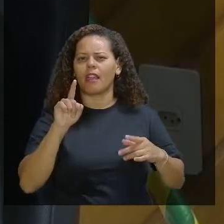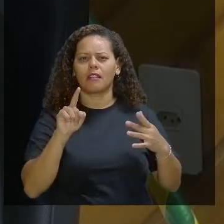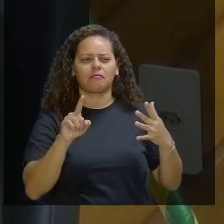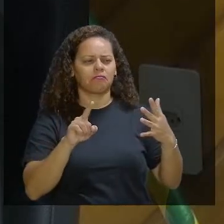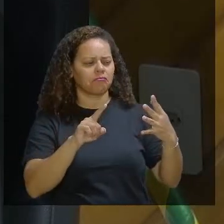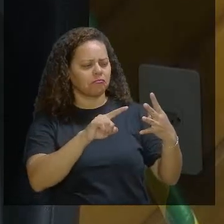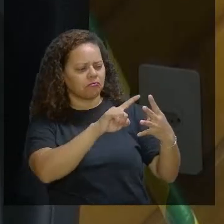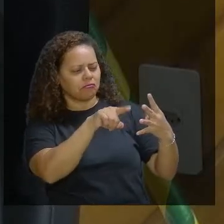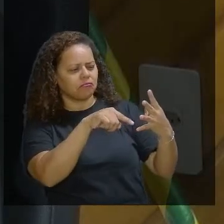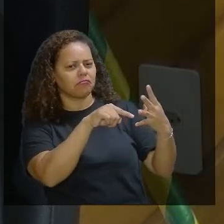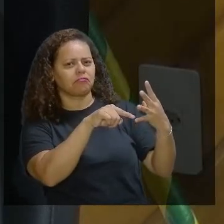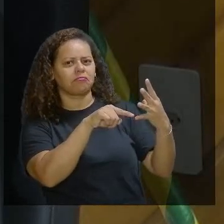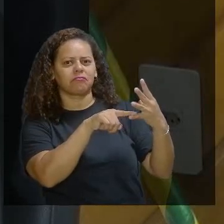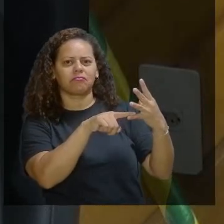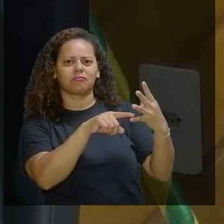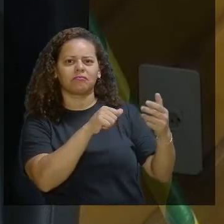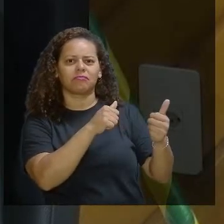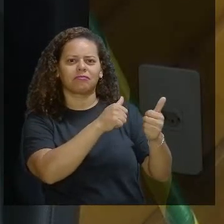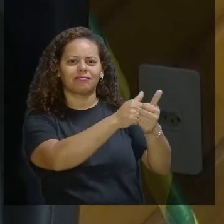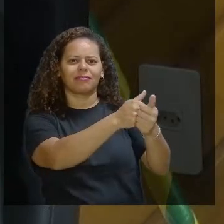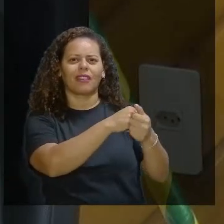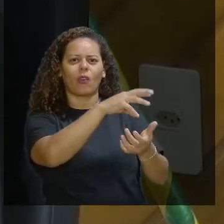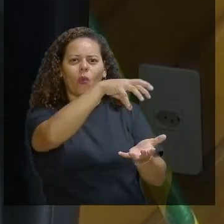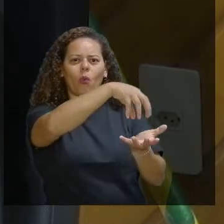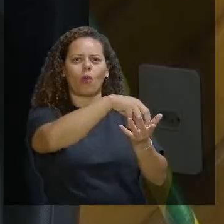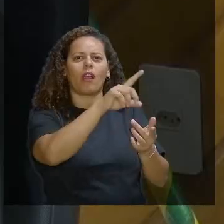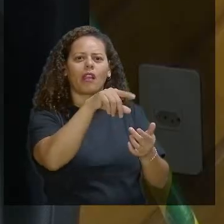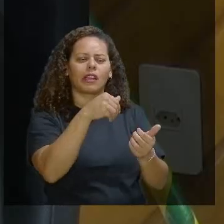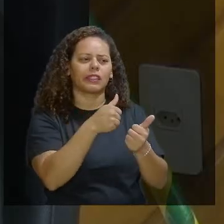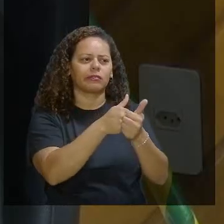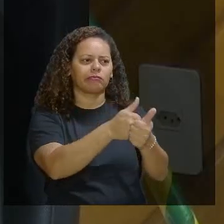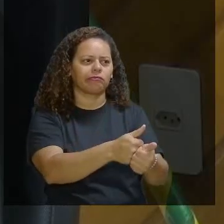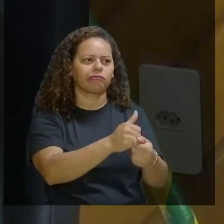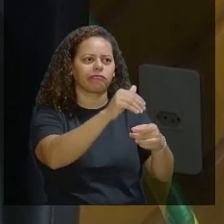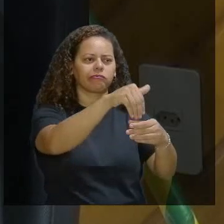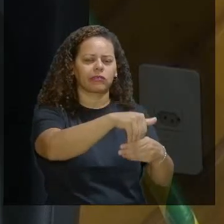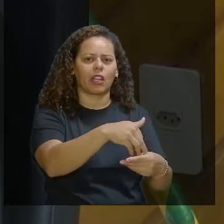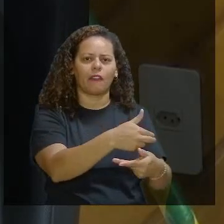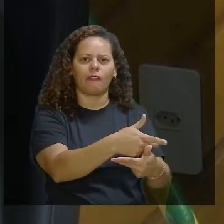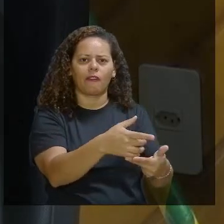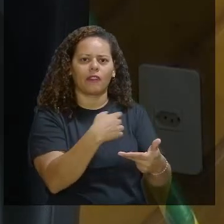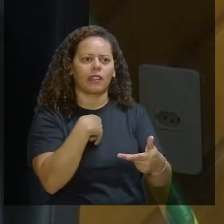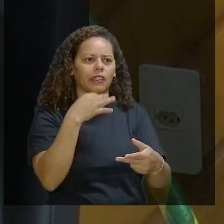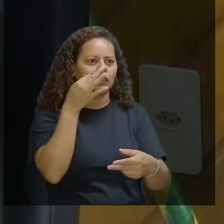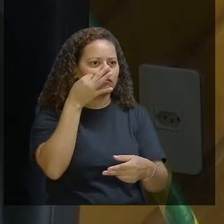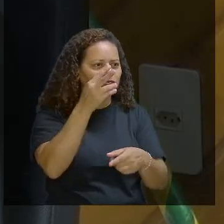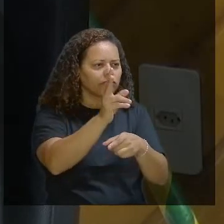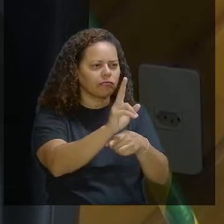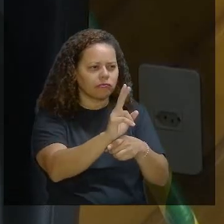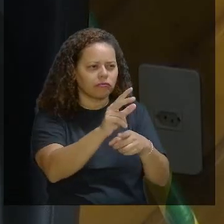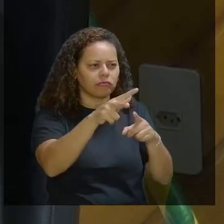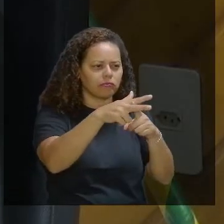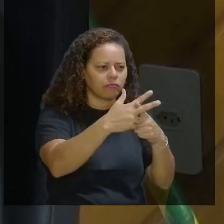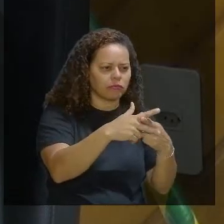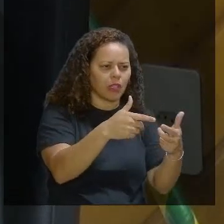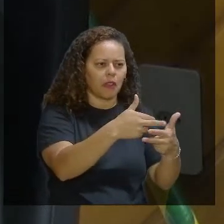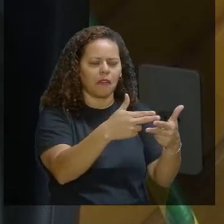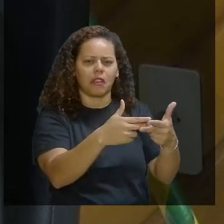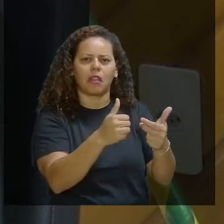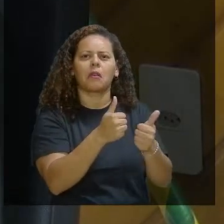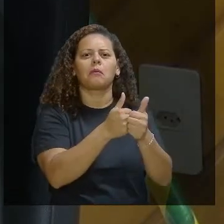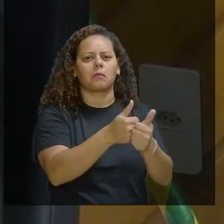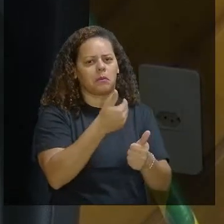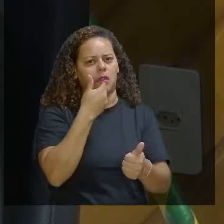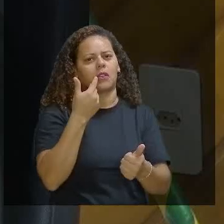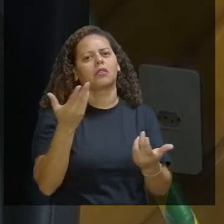mais próxima das zonas eleitorais e acompanha o andamento dos serviços eleitorais por meio das inspeções e correções periódicas. Então,